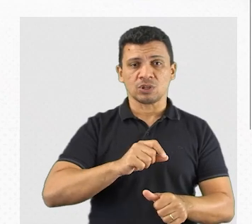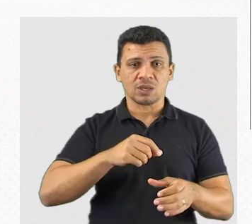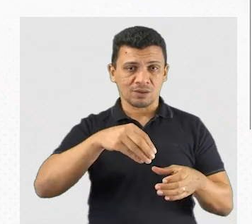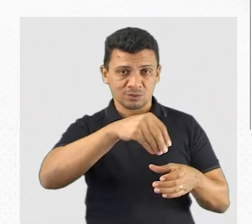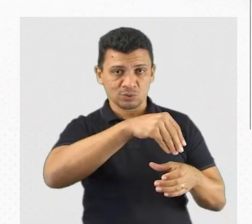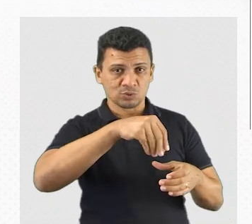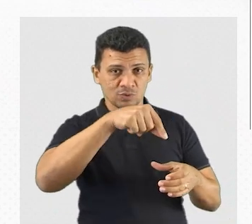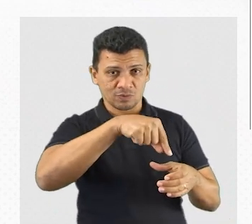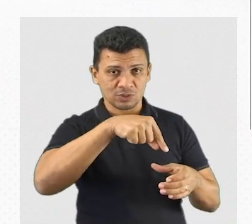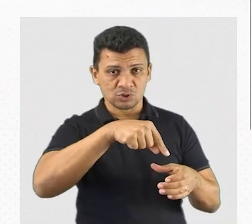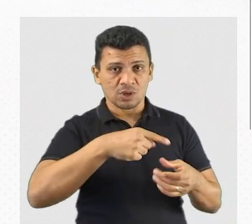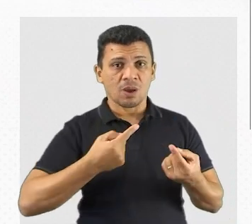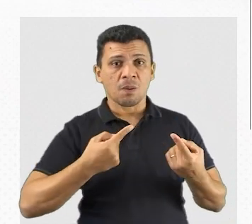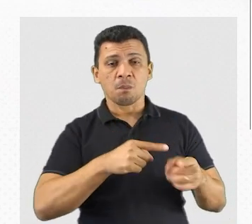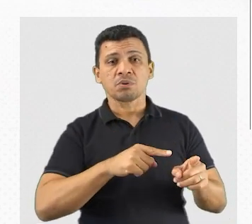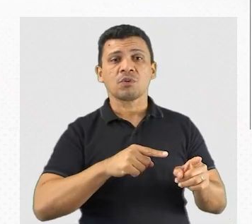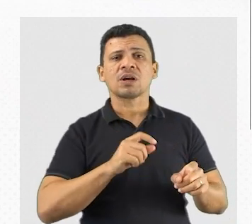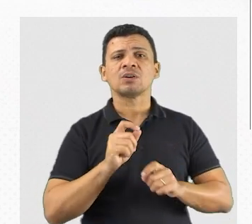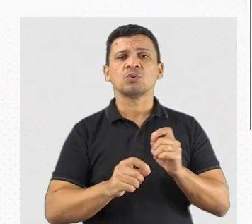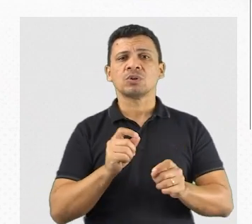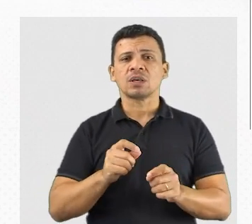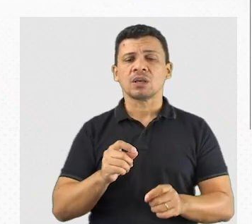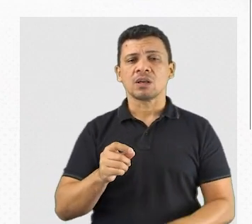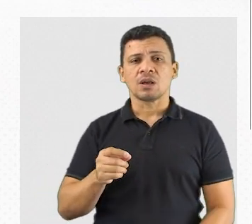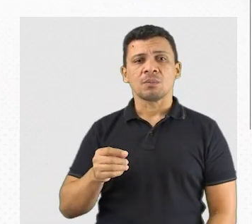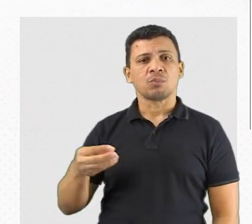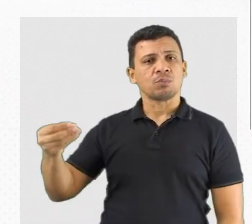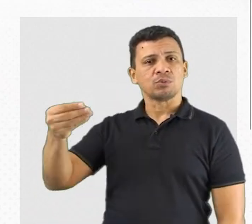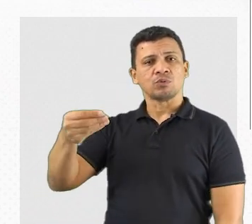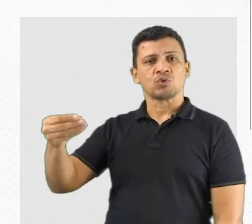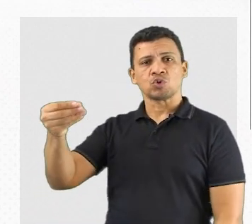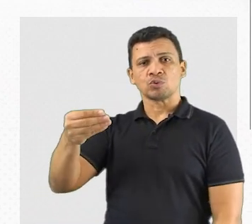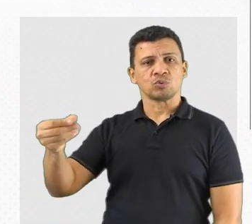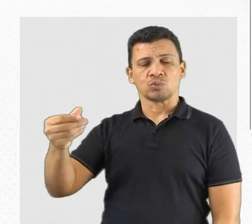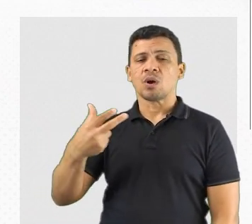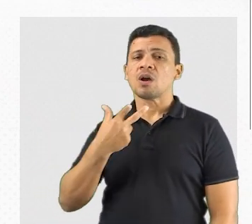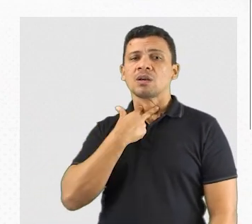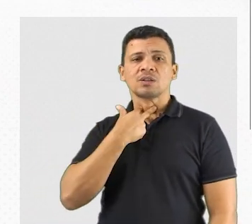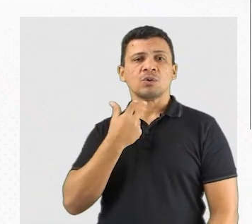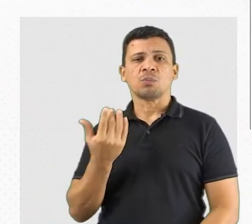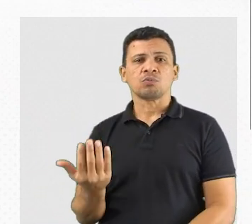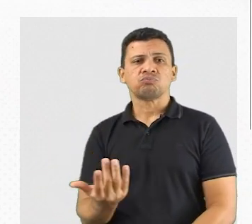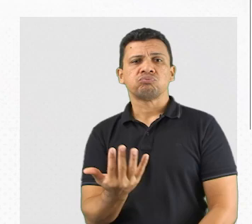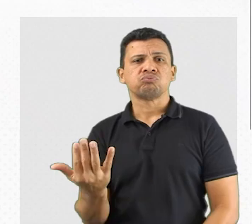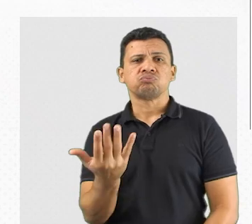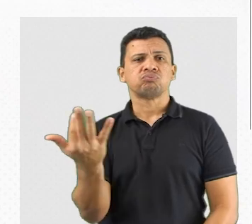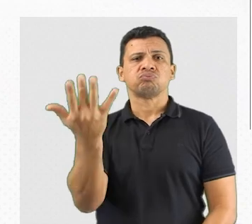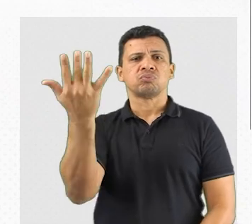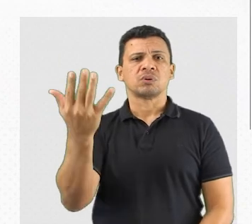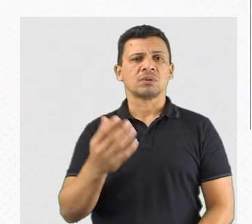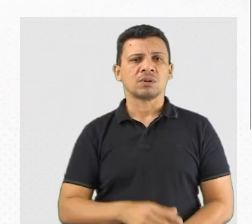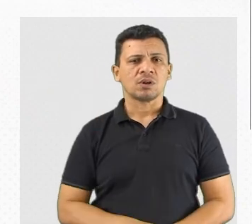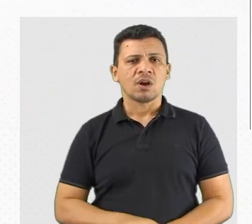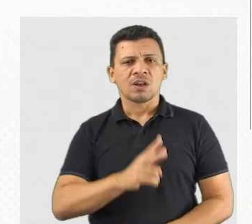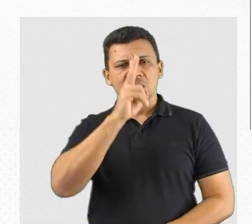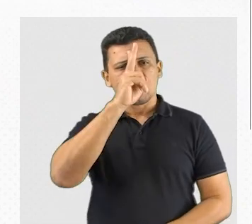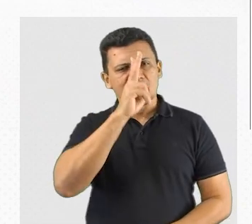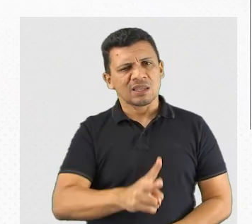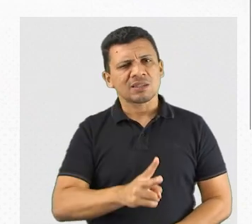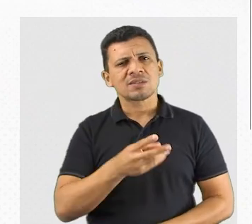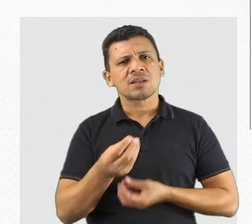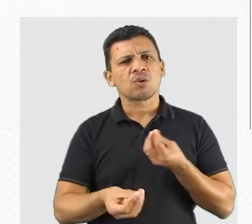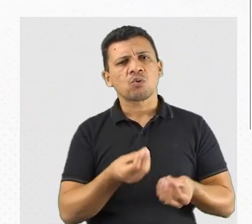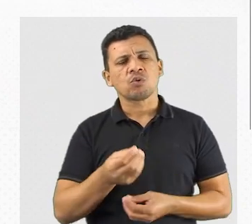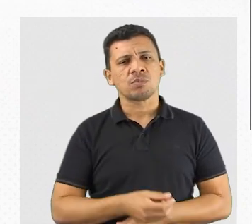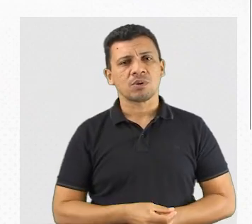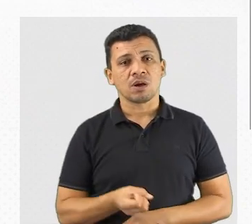solvente, mas provocados por um soluto não volátil. E o que vai determinar esse efeito, a intensidade desse efeito, é o número